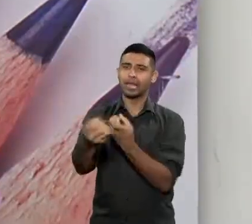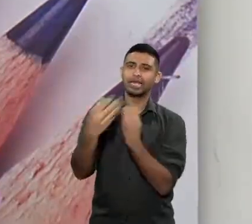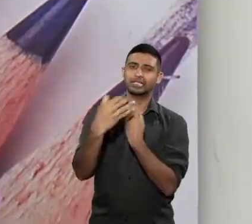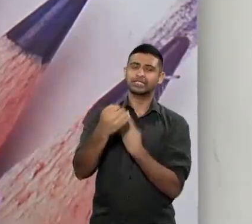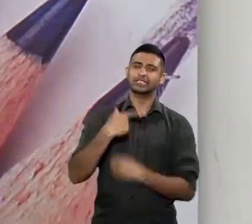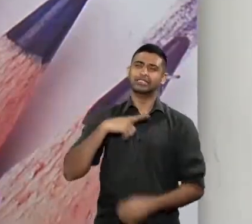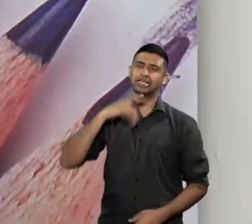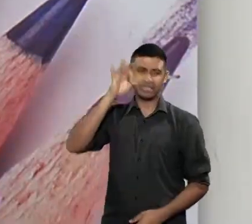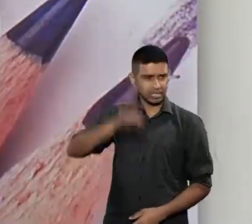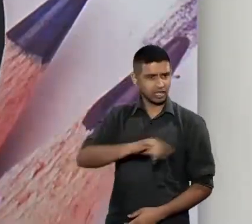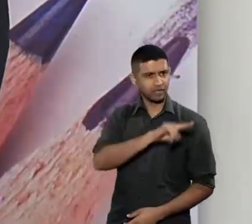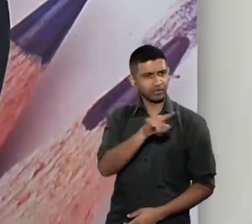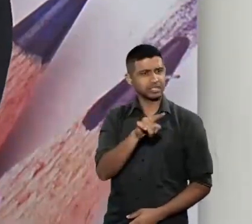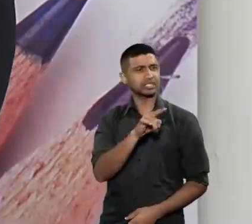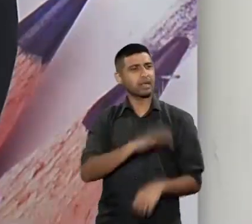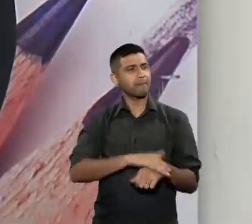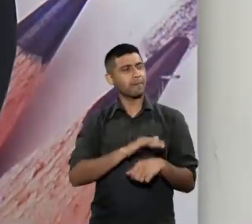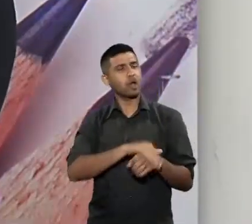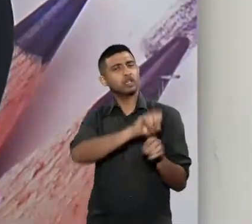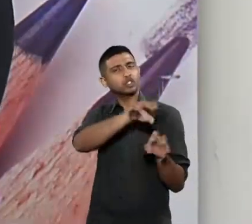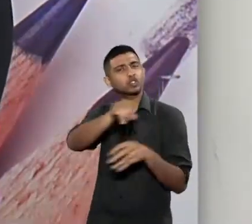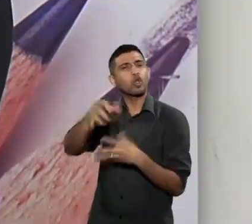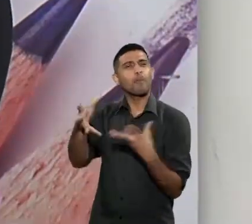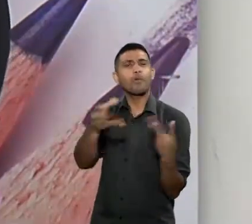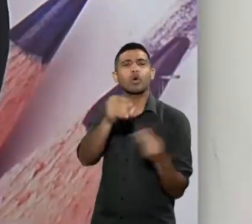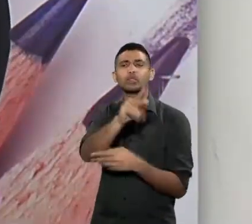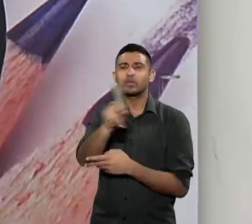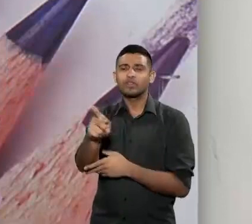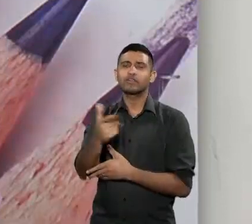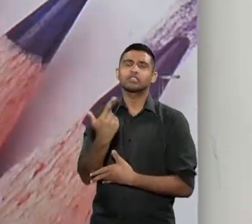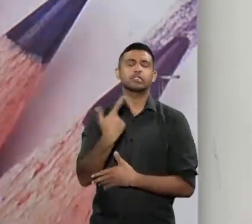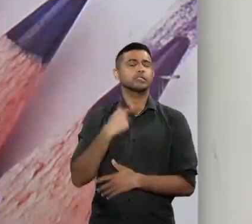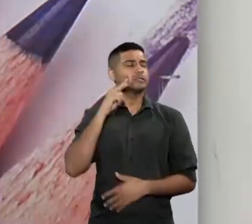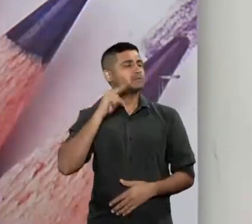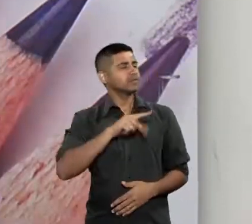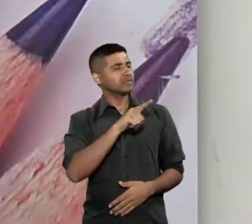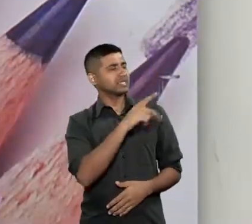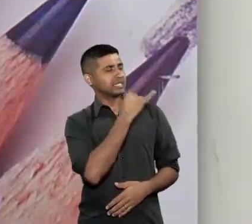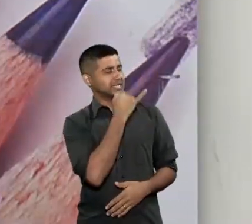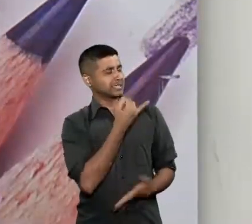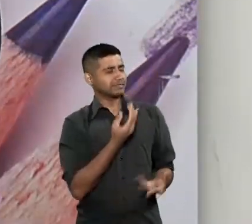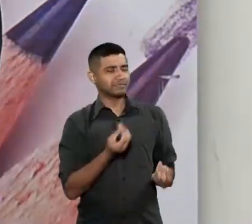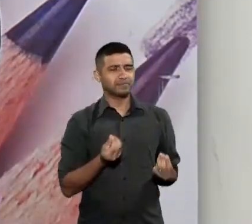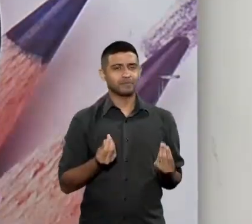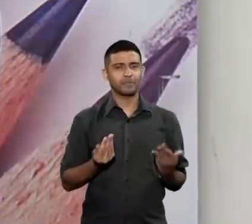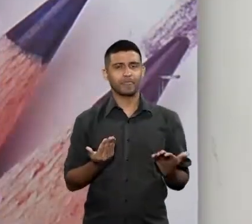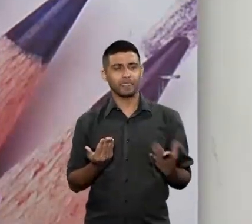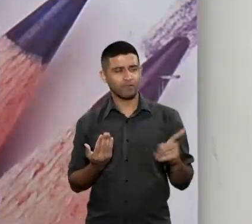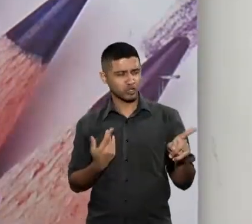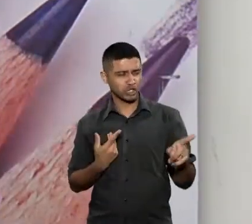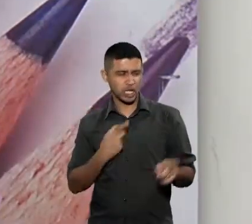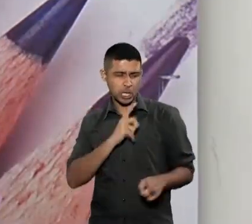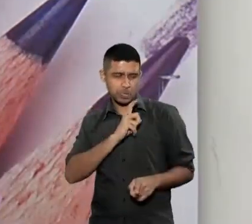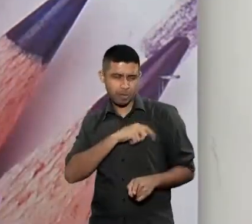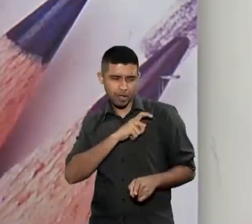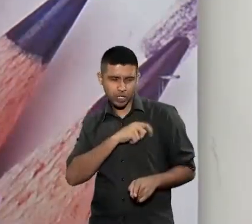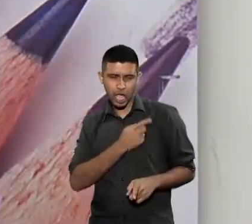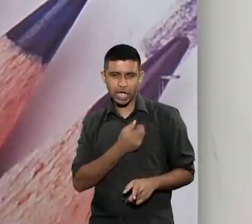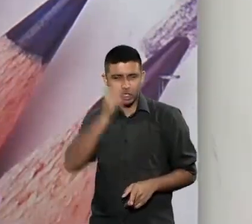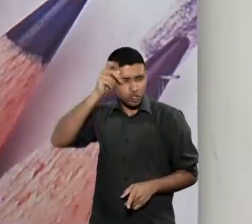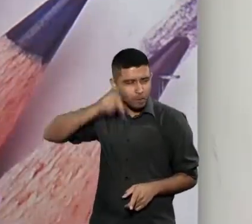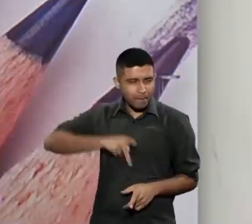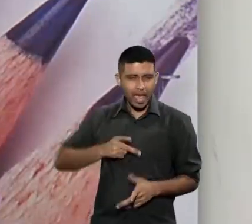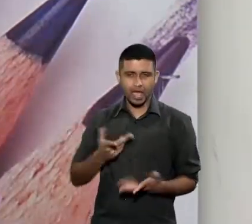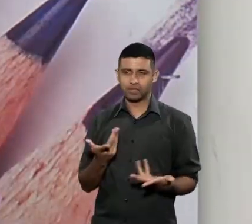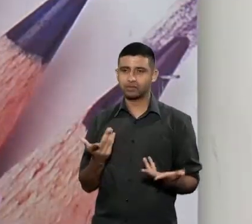gente, porque eu tenho certeza que você ensinou muito para alguns professores seus, para pessoas da escola, que você não era uma malandrinha que